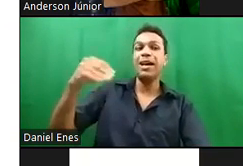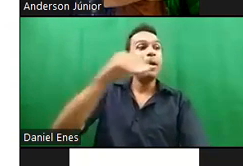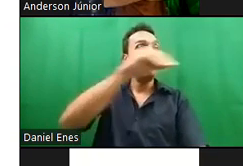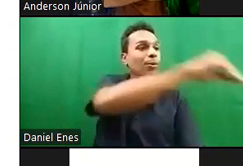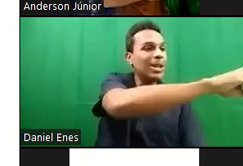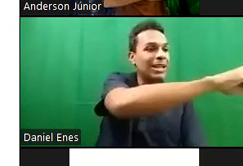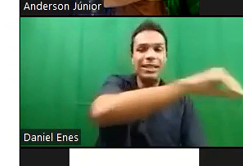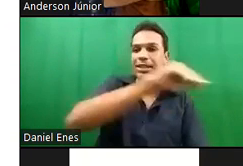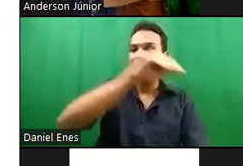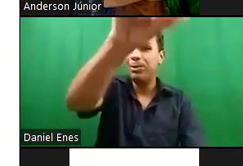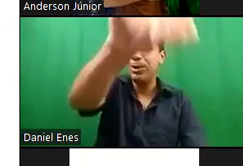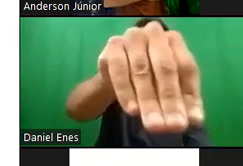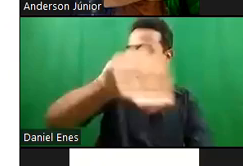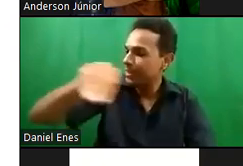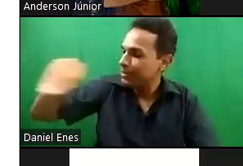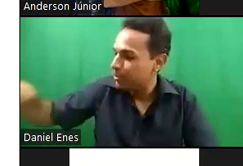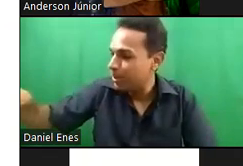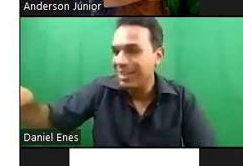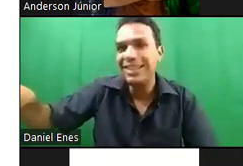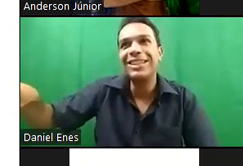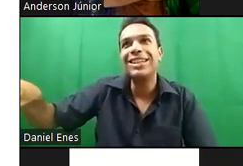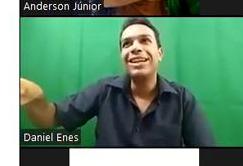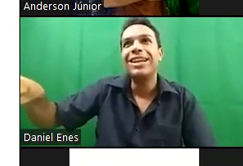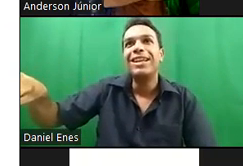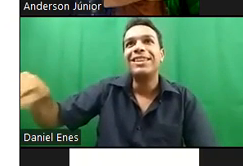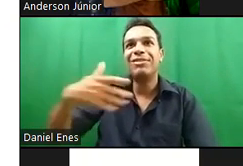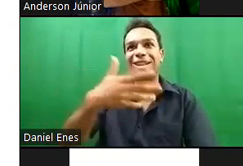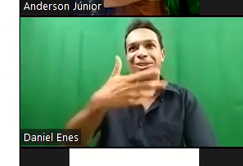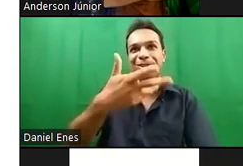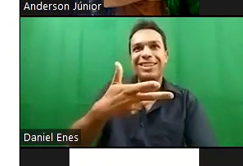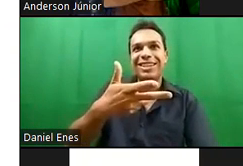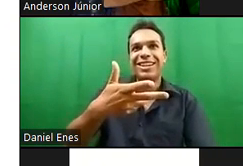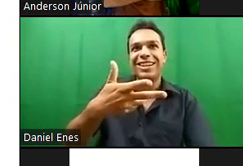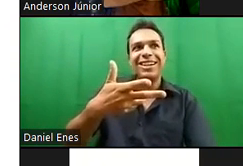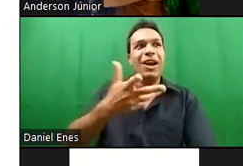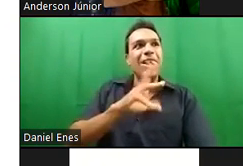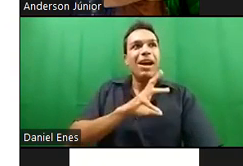dar, pôr ali, pôr aqui, pôr ali. Tá vendo?